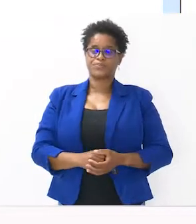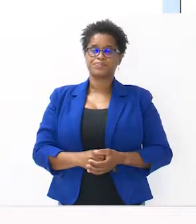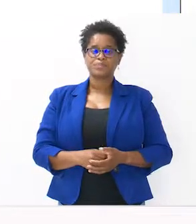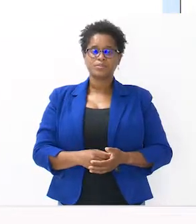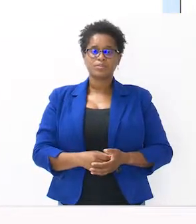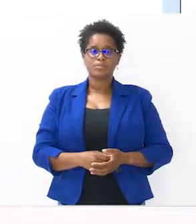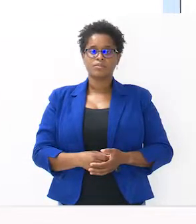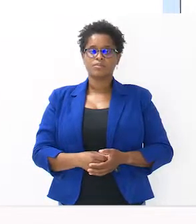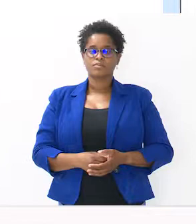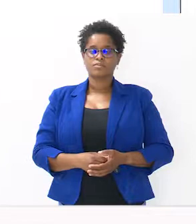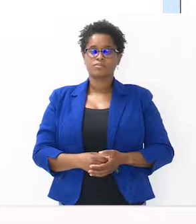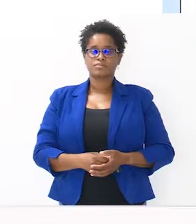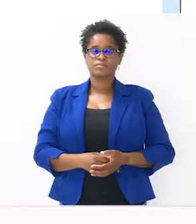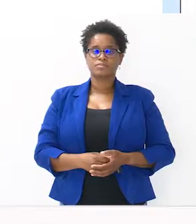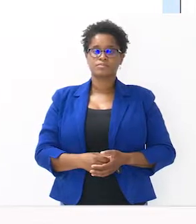A cena 1.